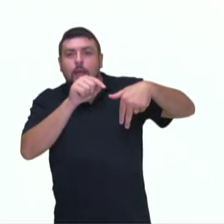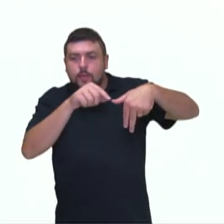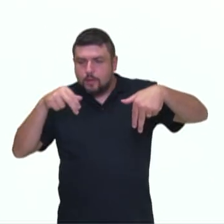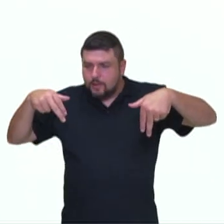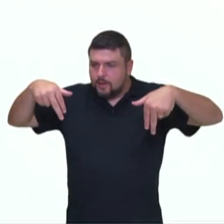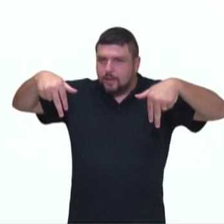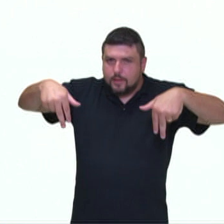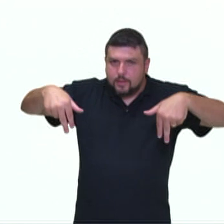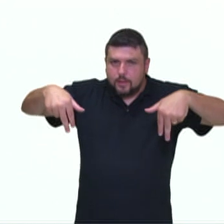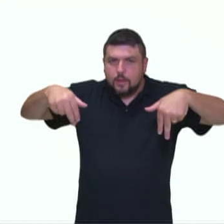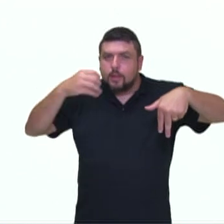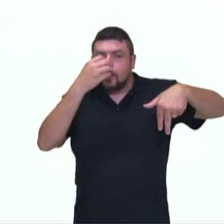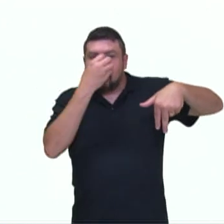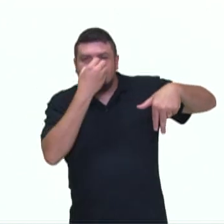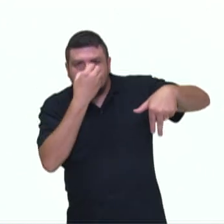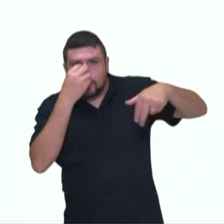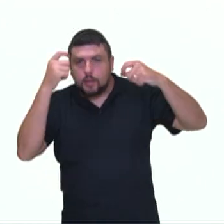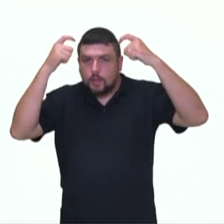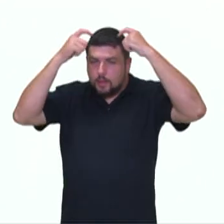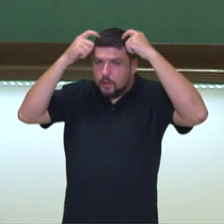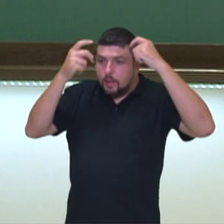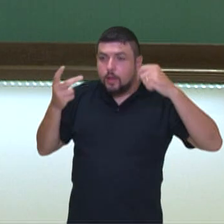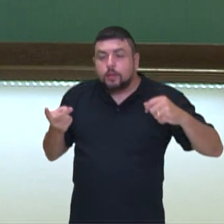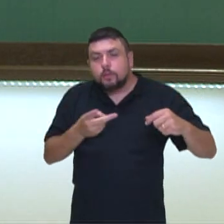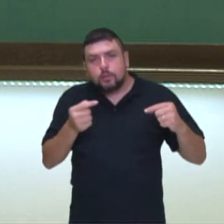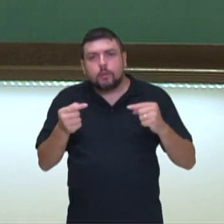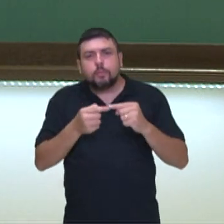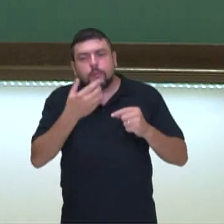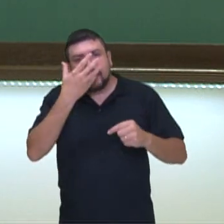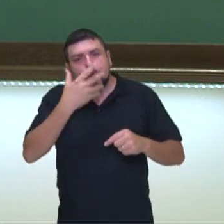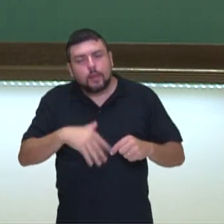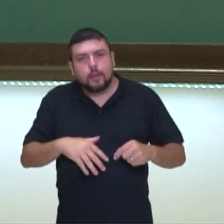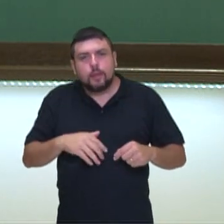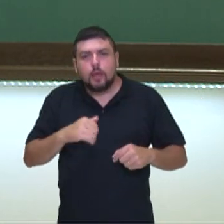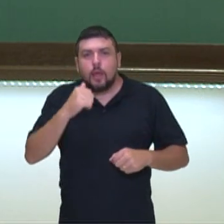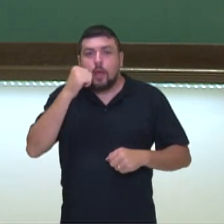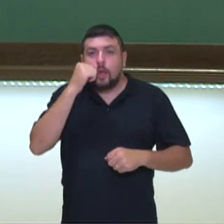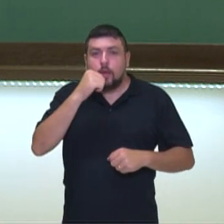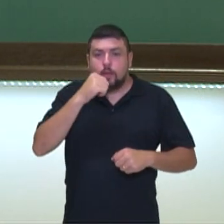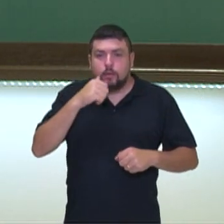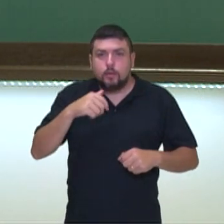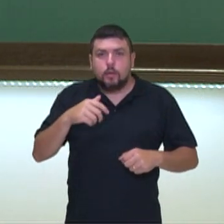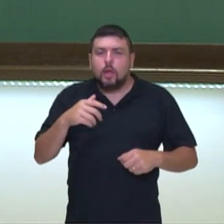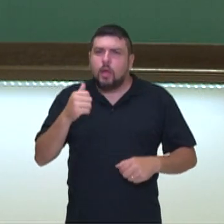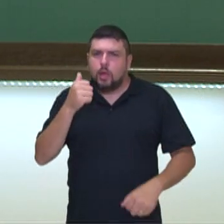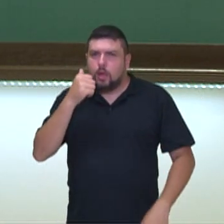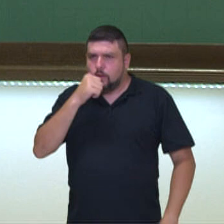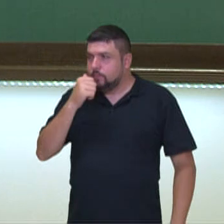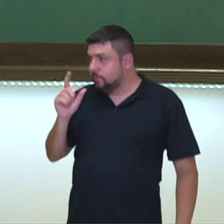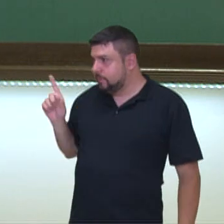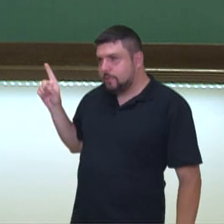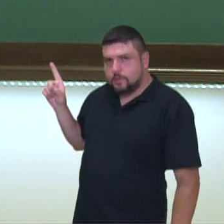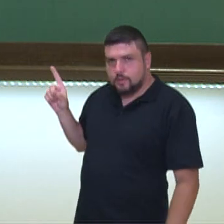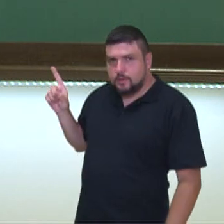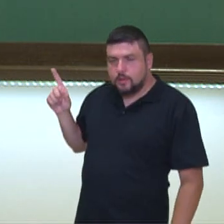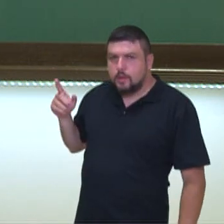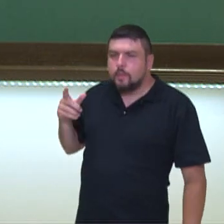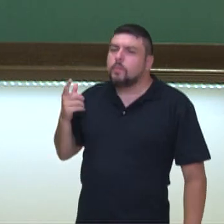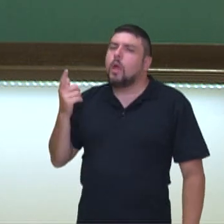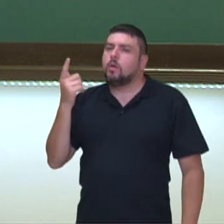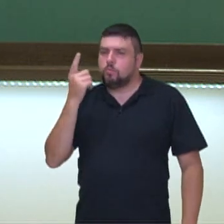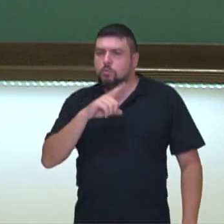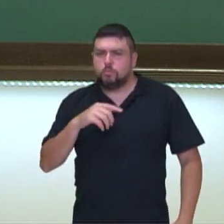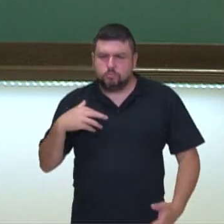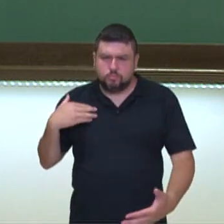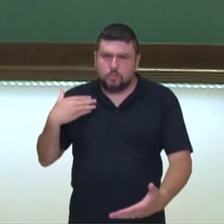das crianças, segurando a mão de uma menina vietnamita, que até hoje ela sobreviveu, sofre de dores crônicas,